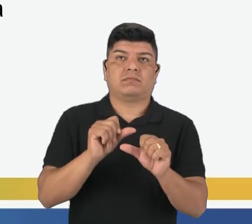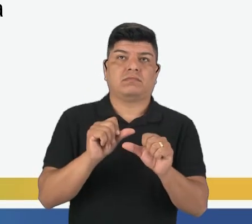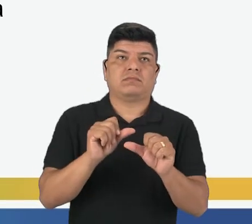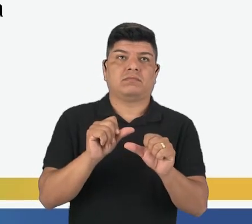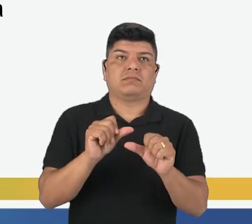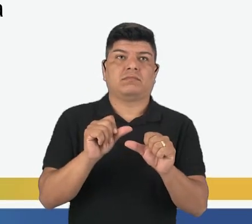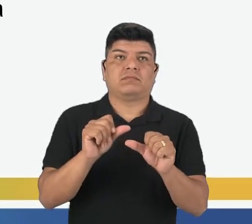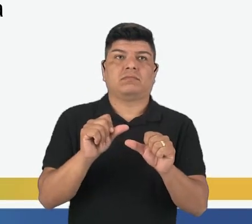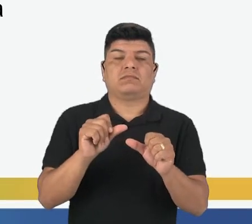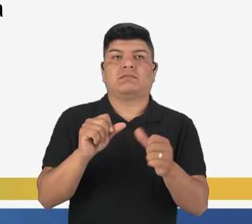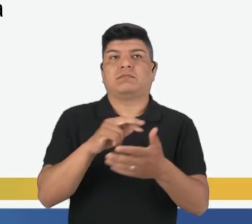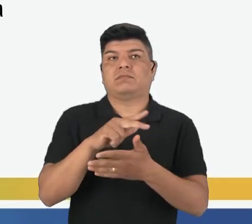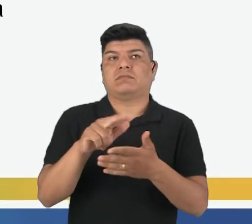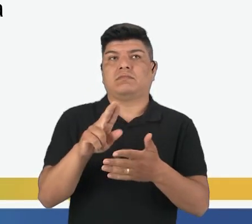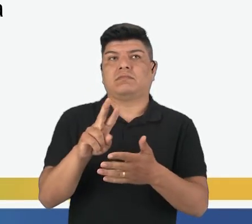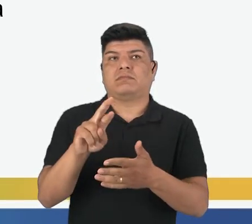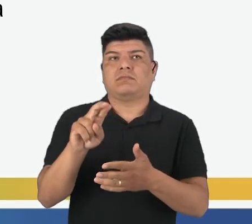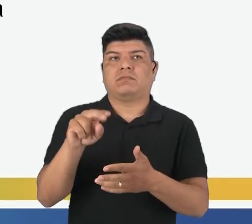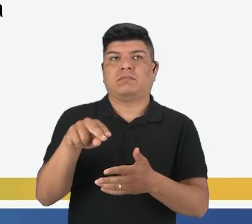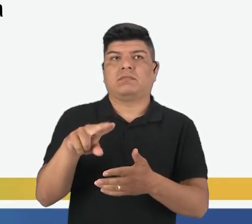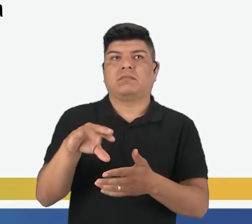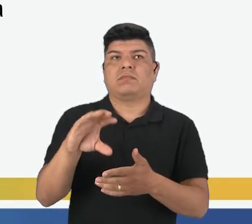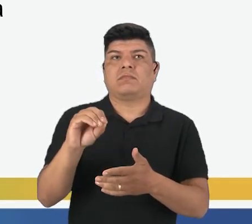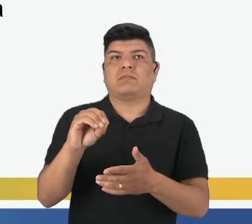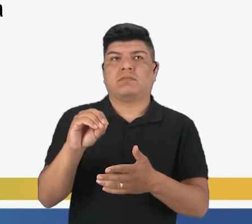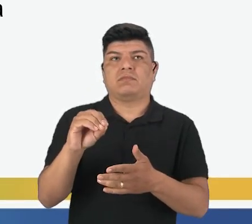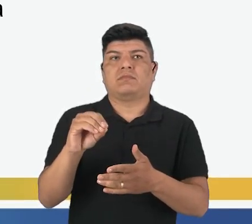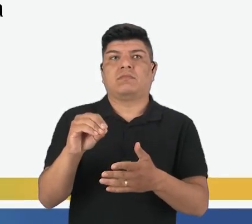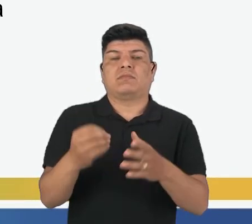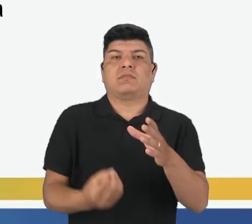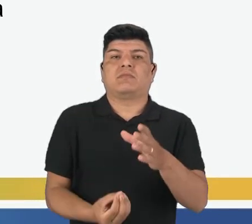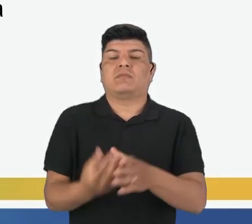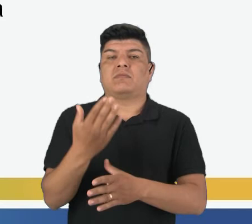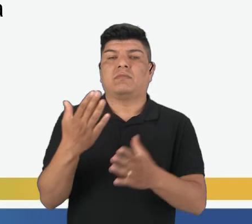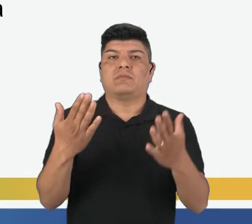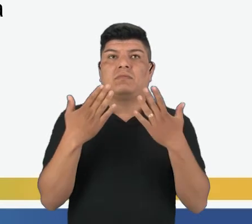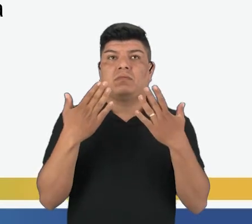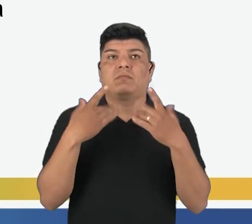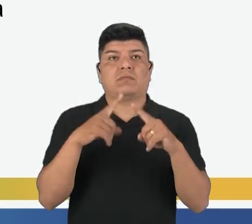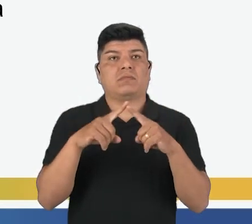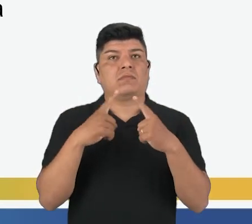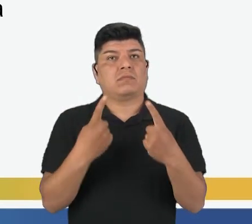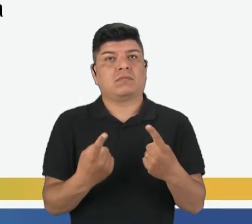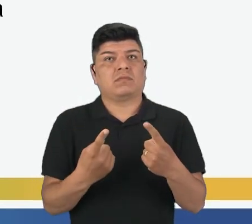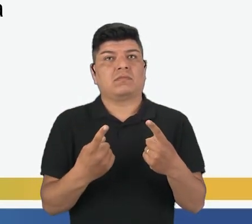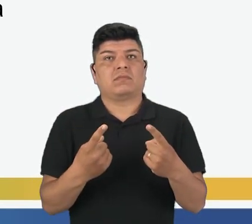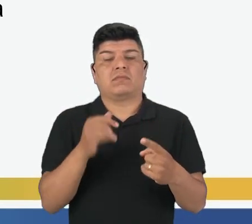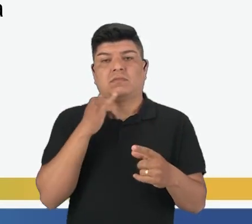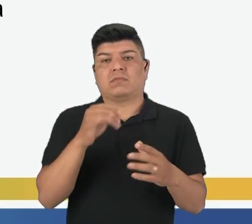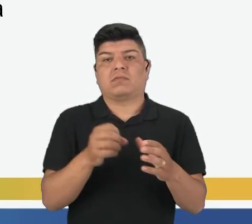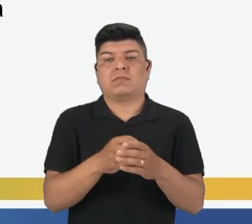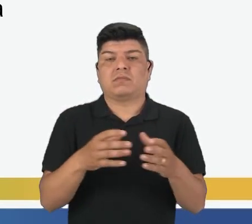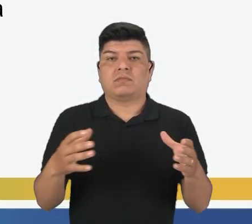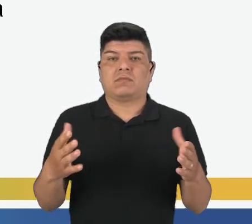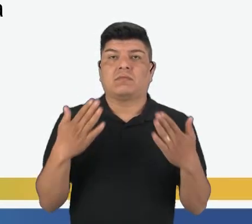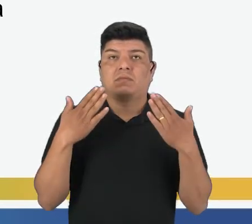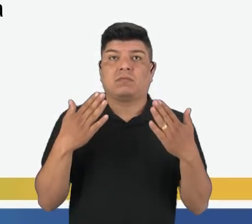de elementos como os urânio gera calor. Entretanto, as usinas nucleares, o